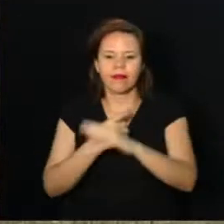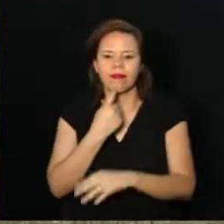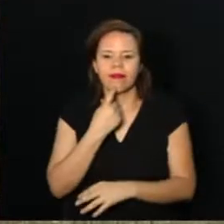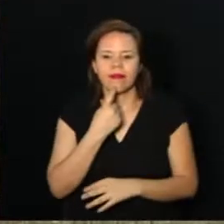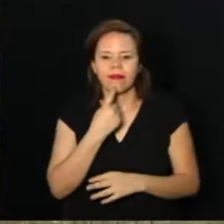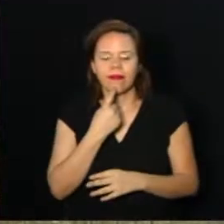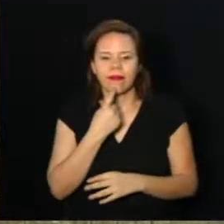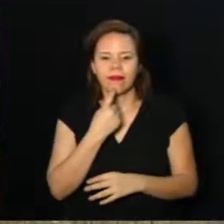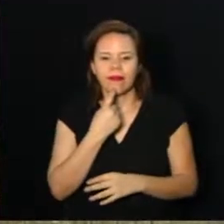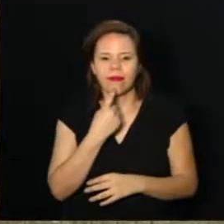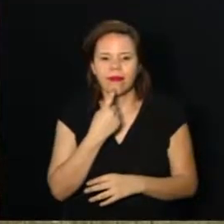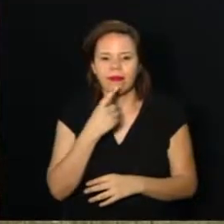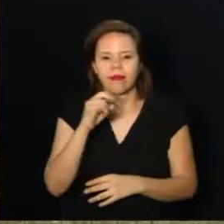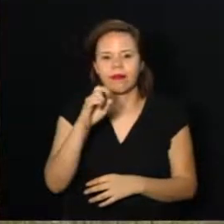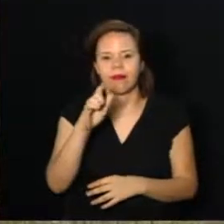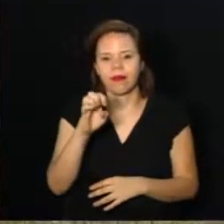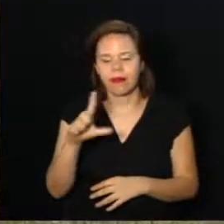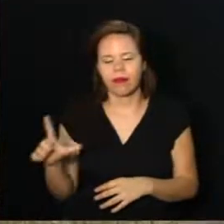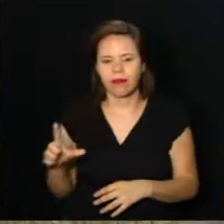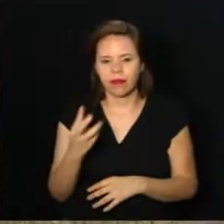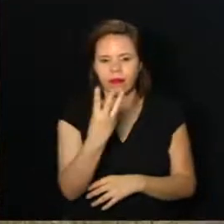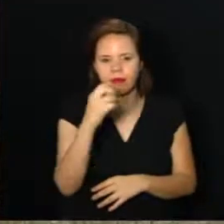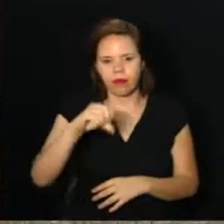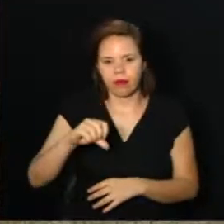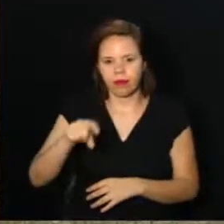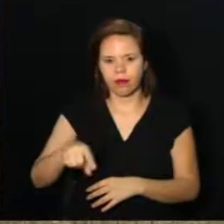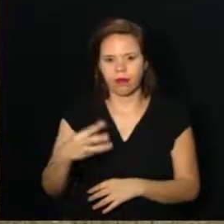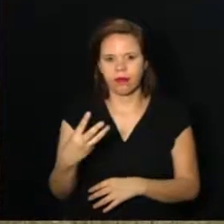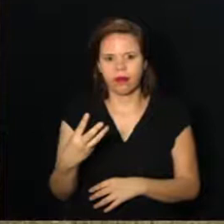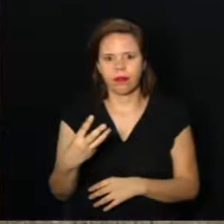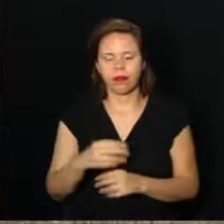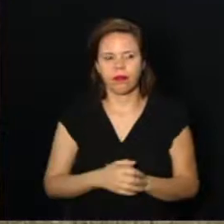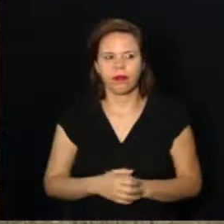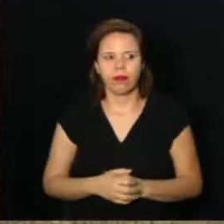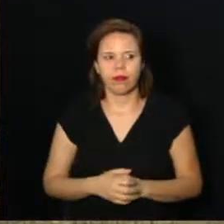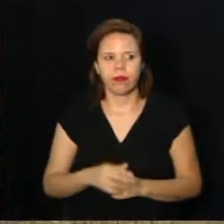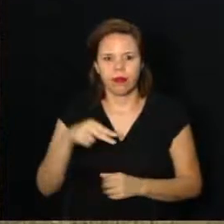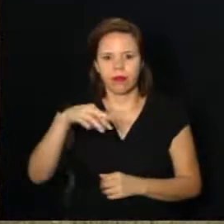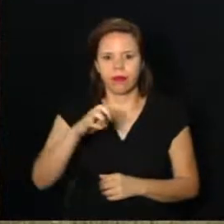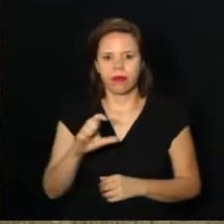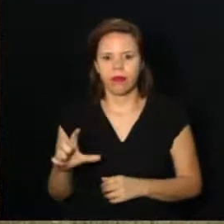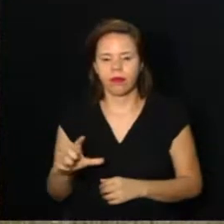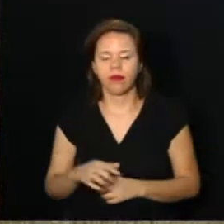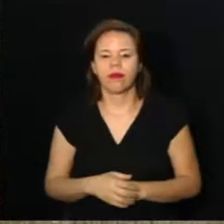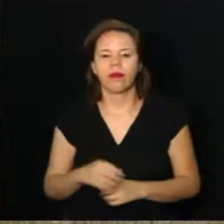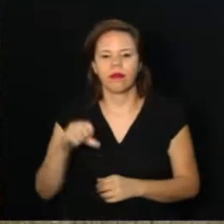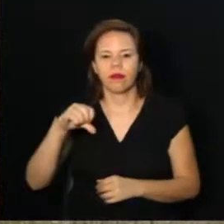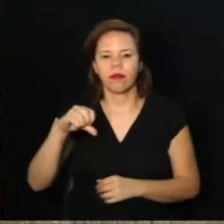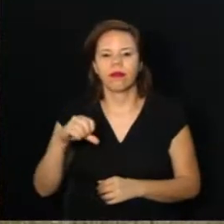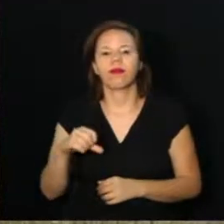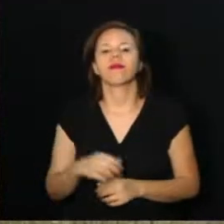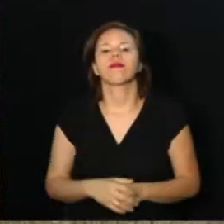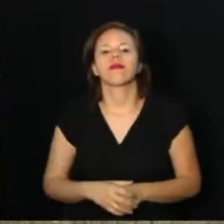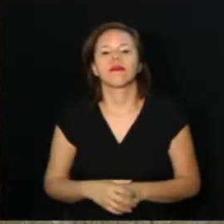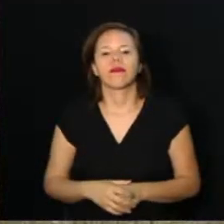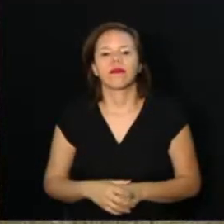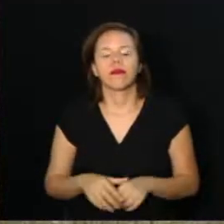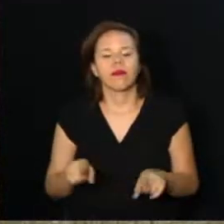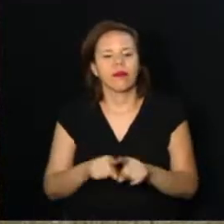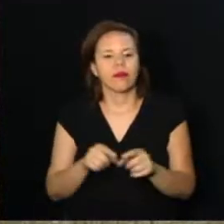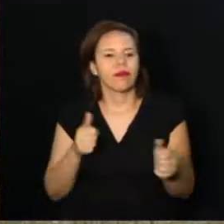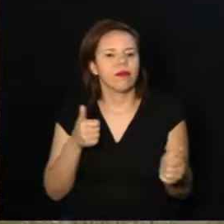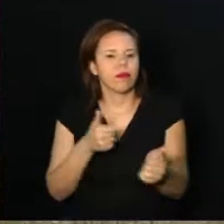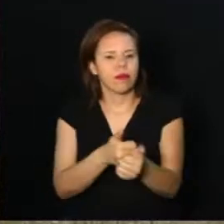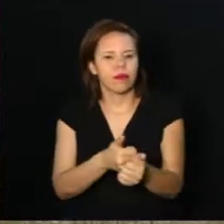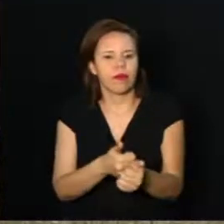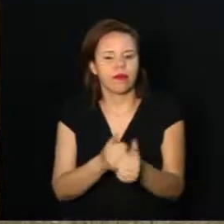Campinas, canal digital 39.3, canal 4 ou pela Vivo, canal 9 e também aqueles que nos acompanham